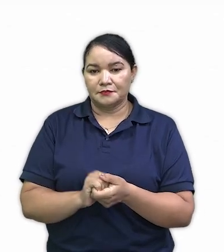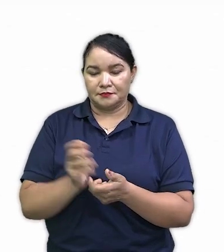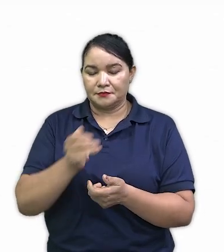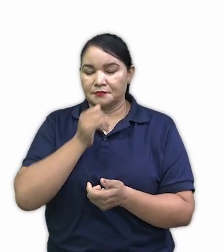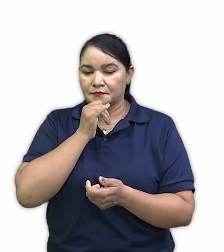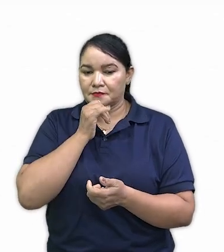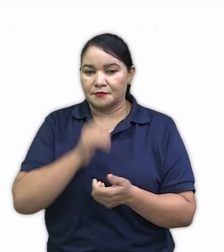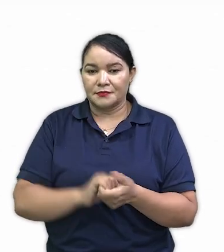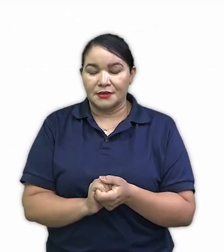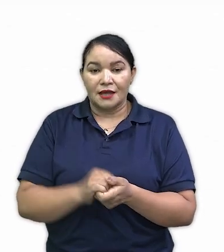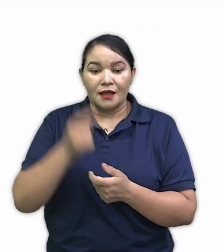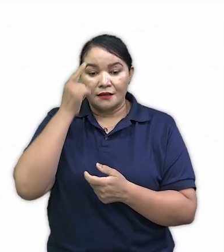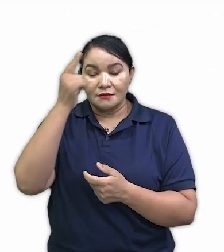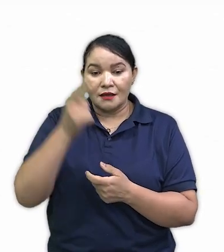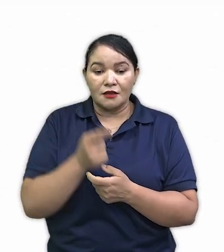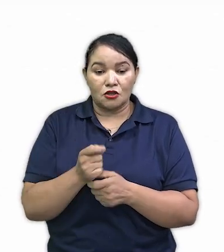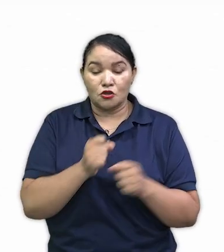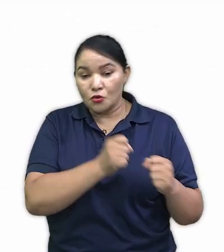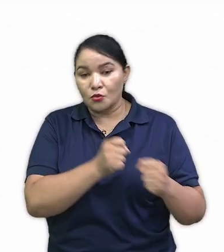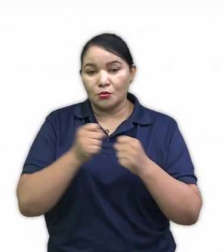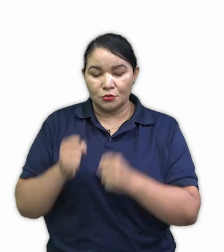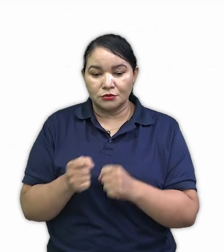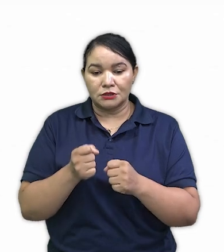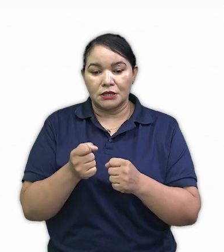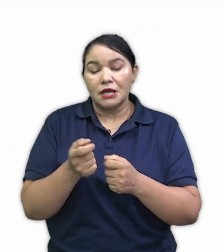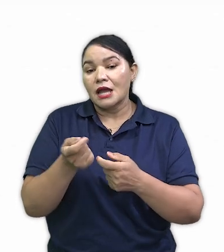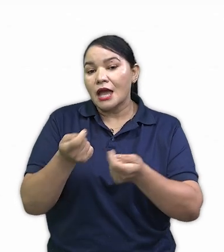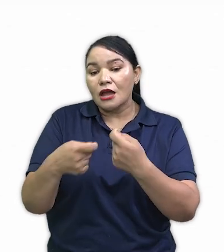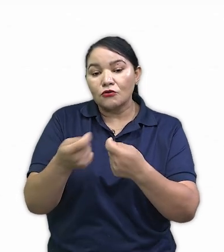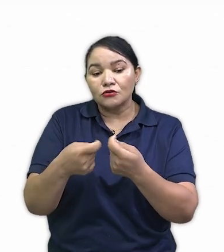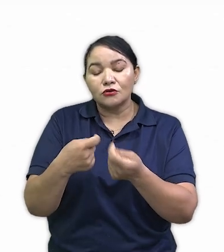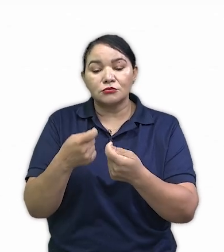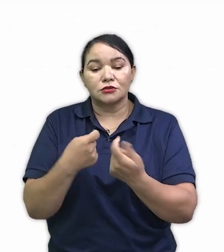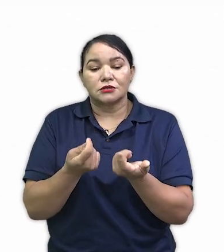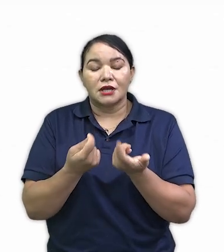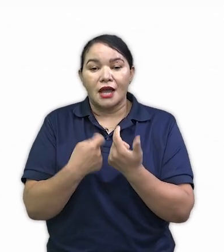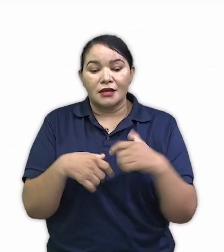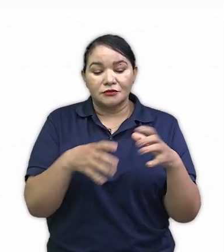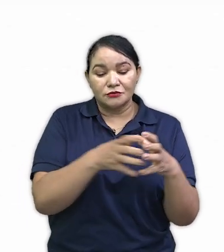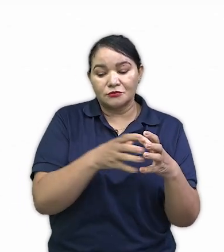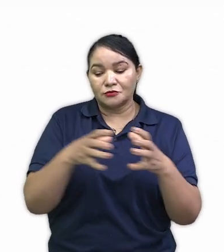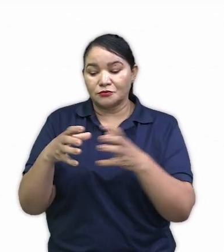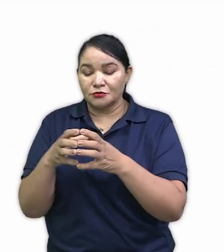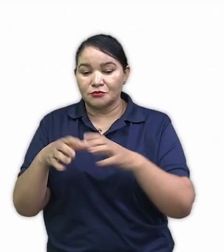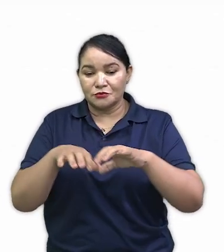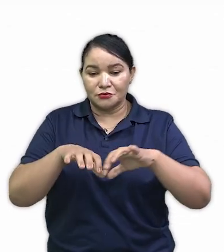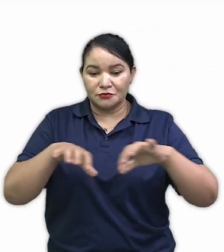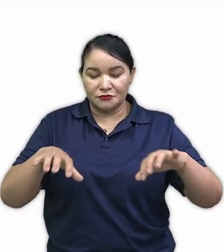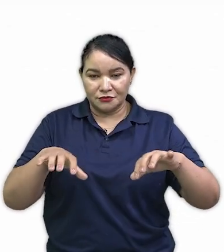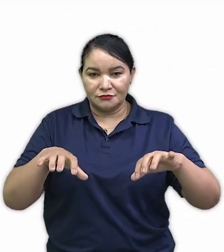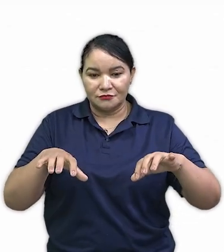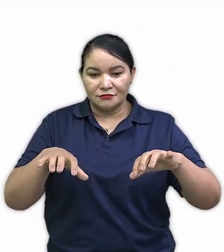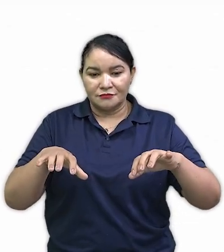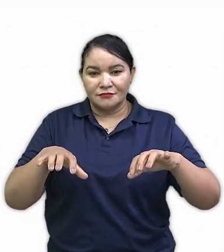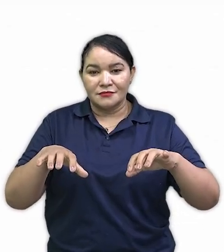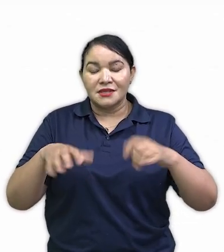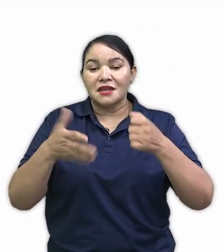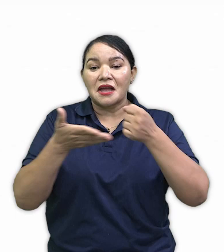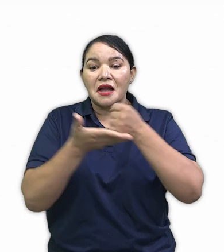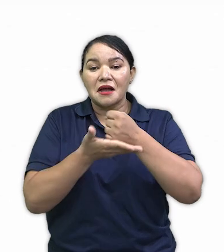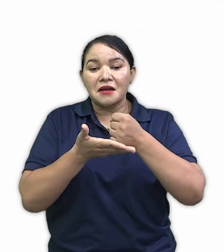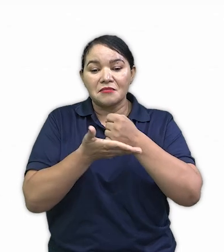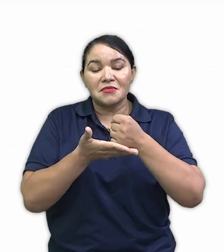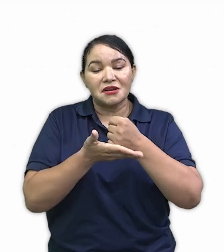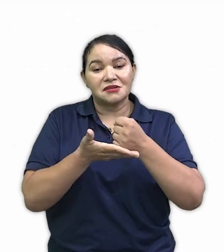seja, a ideia do poder econômico hoje é dividir. Ele se divide em ricos e pobres. E a